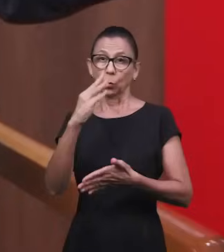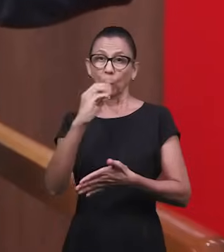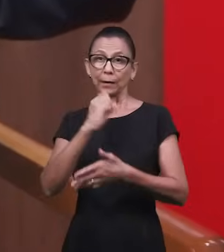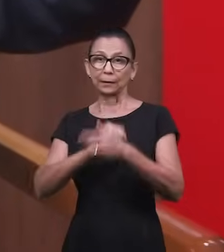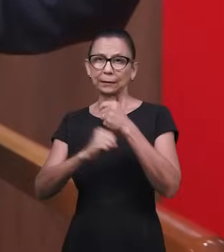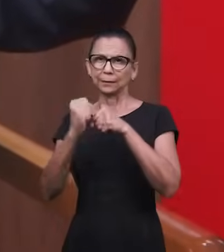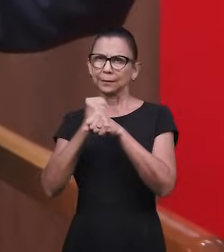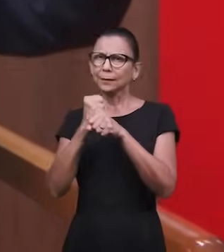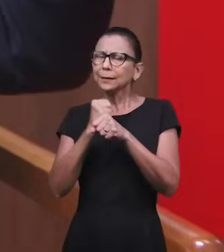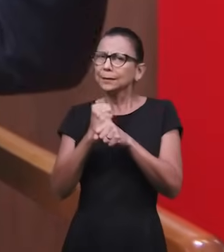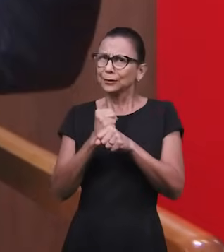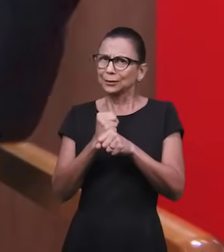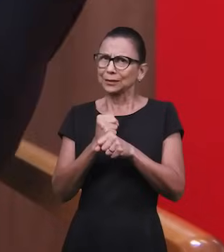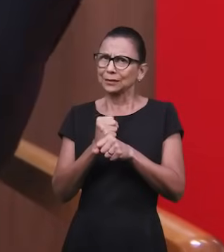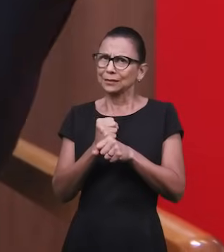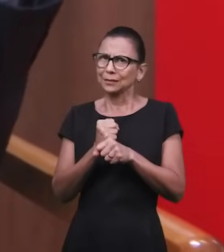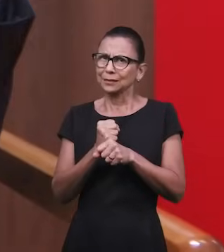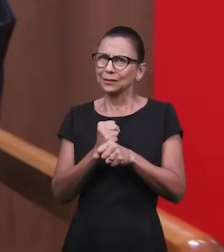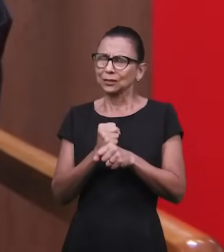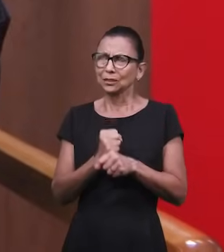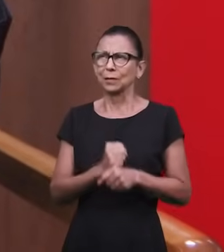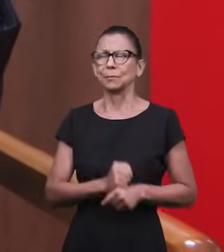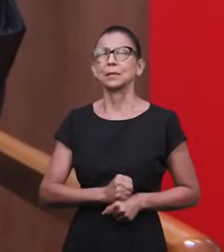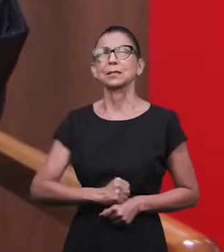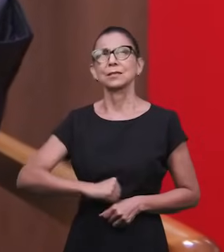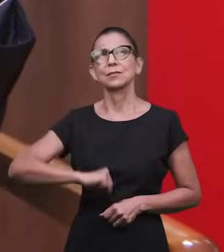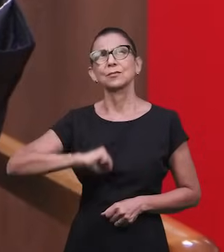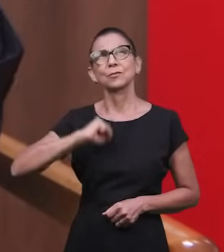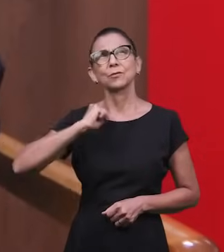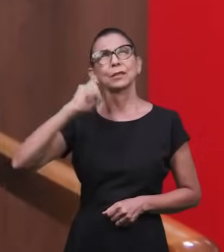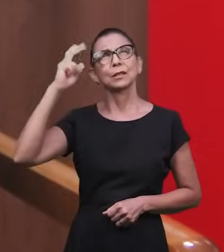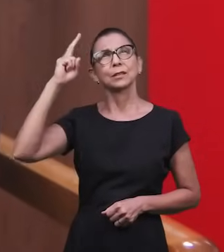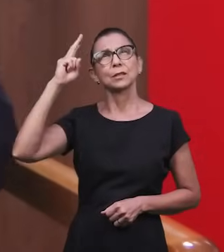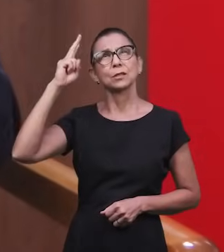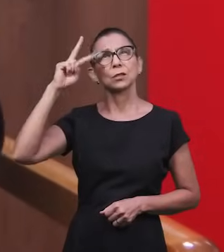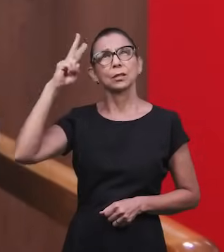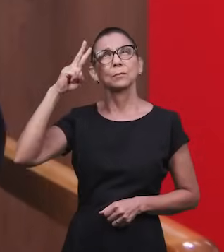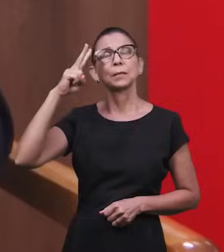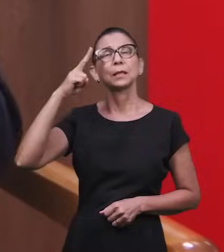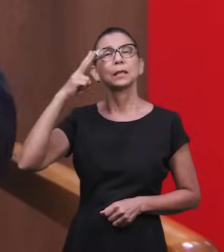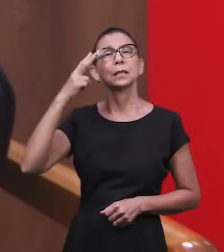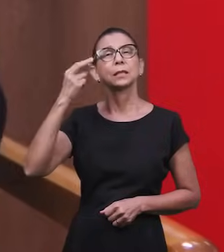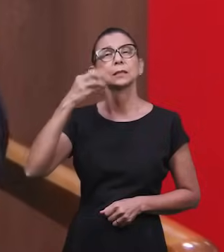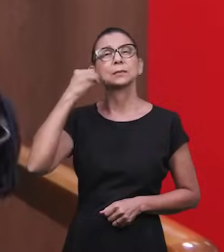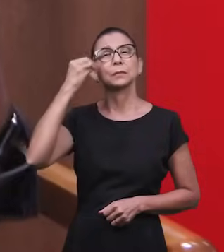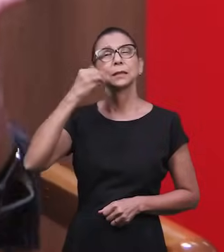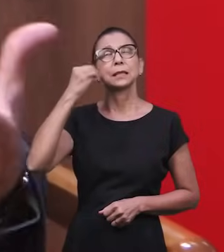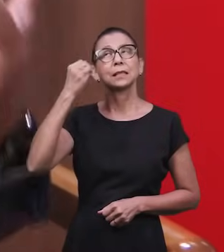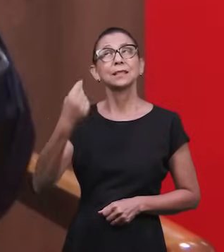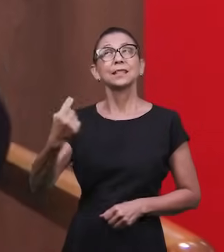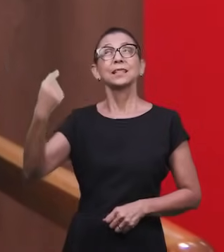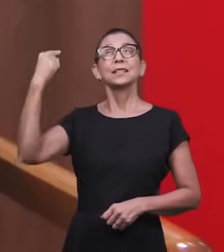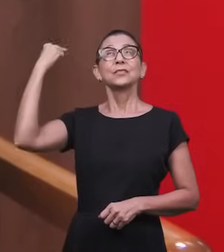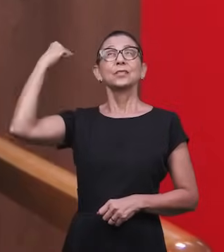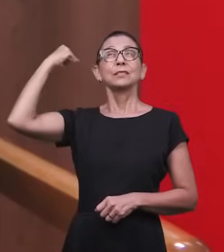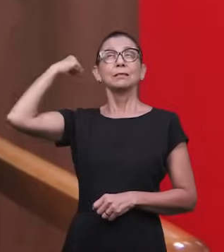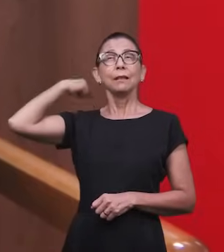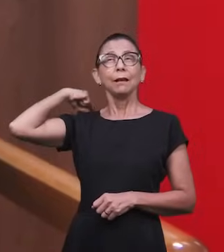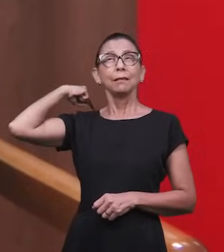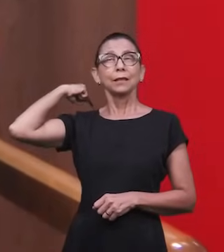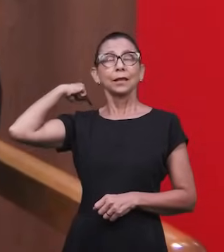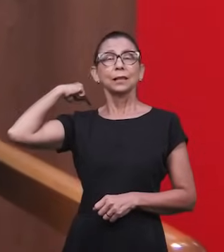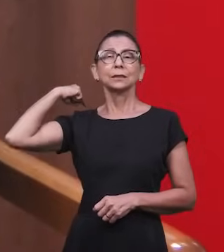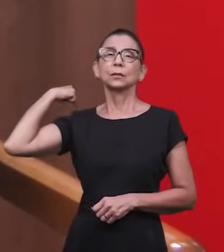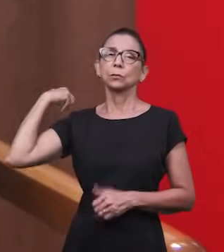daquilo que eu experimentei décadas atrás. Eu tenho que continuar lutando pela